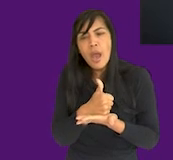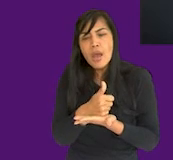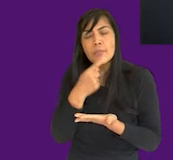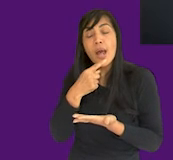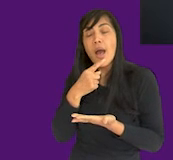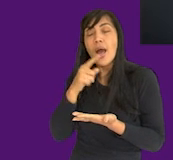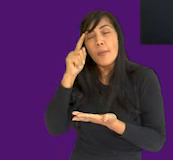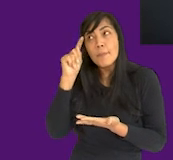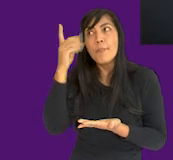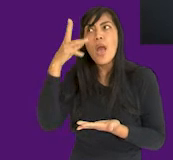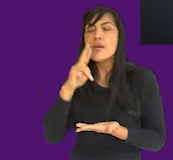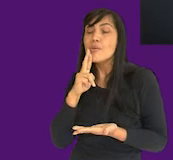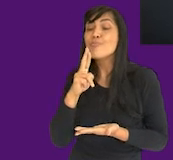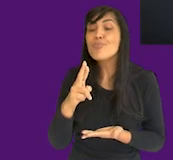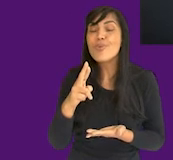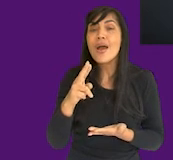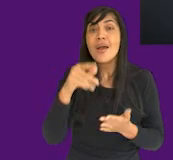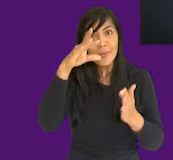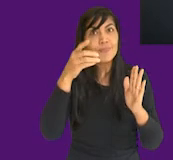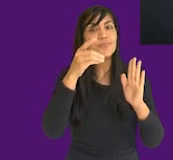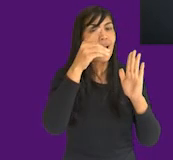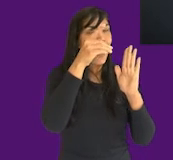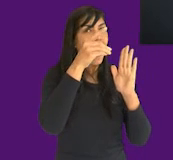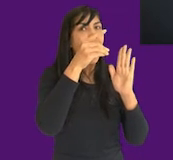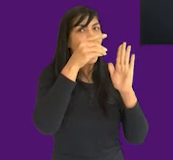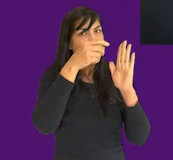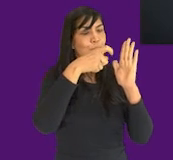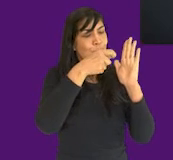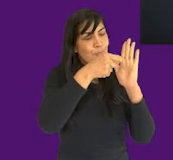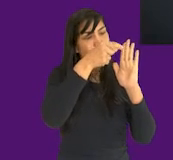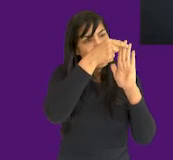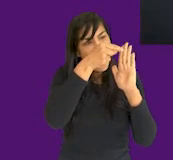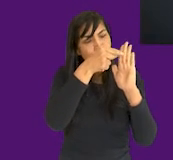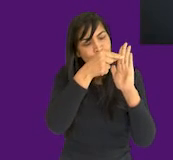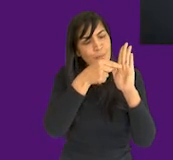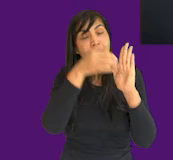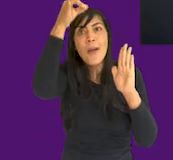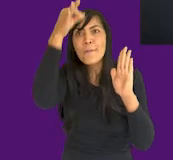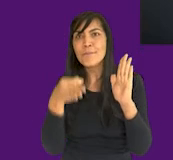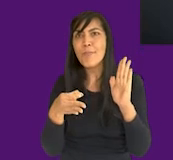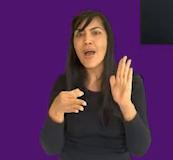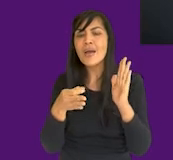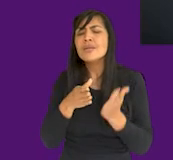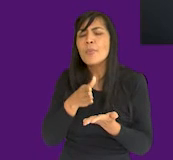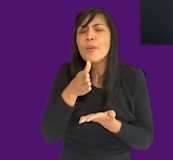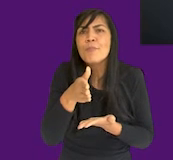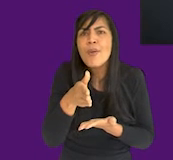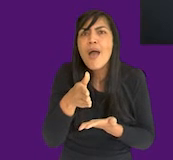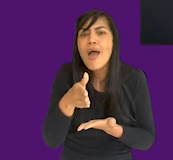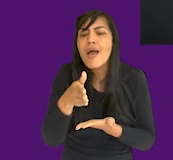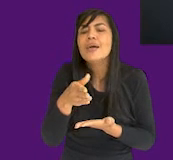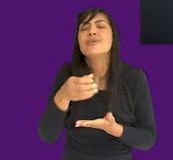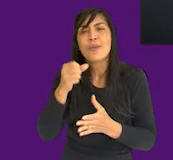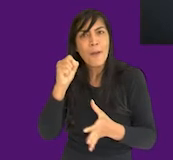para que vocês possam tomar as decisões baseadas nos dados esses dados vai fazer para que você possa seguir